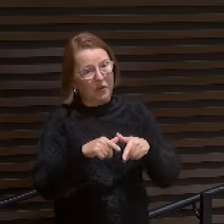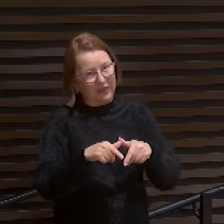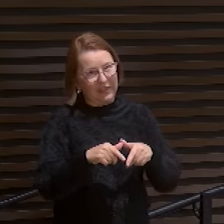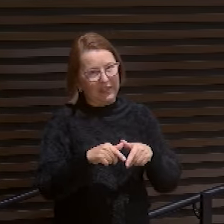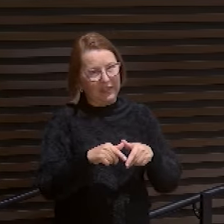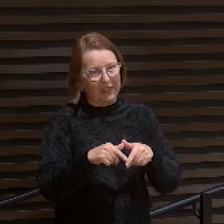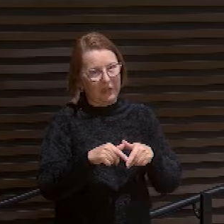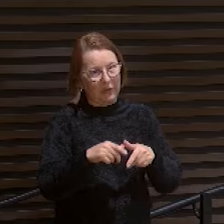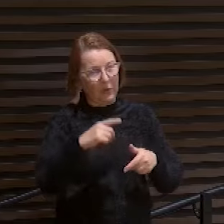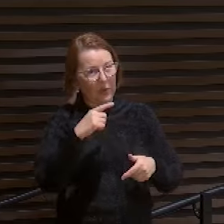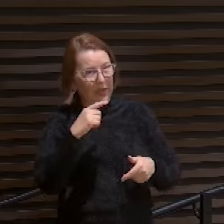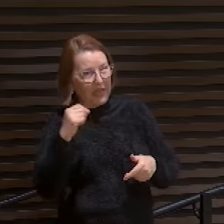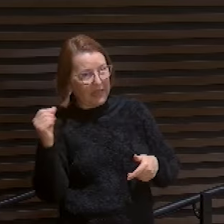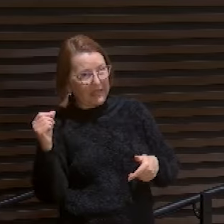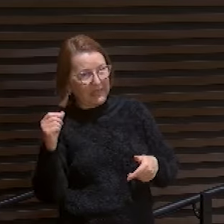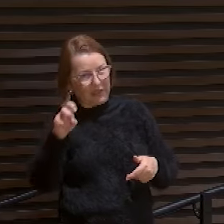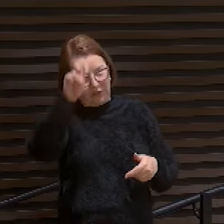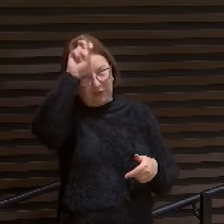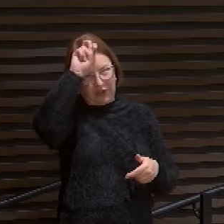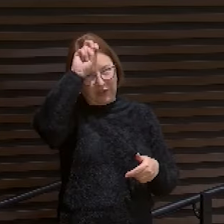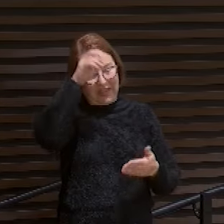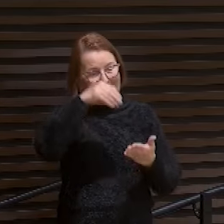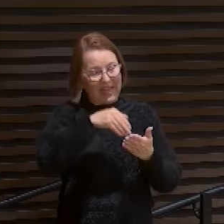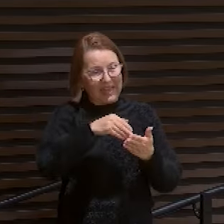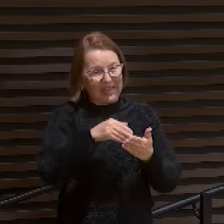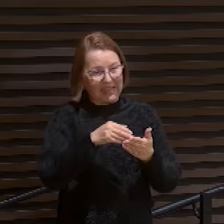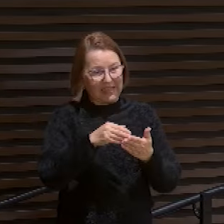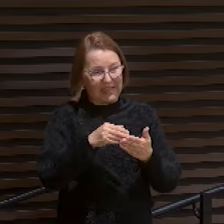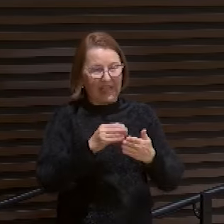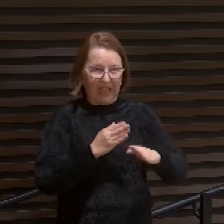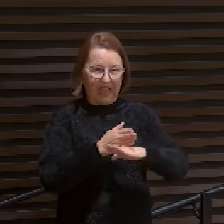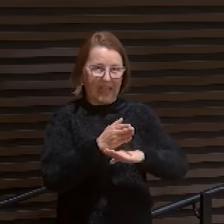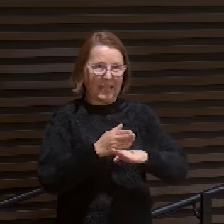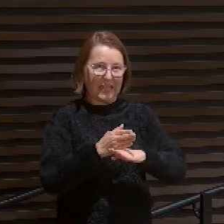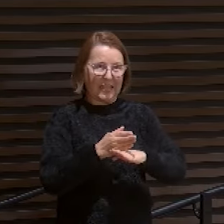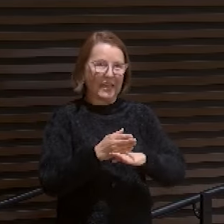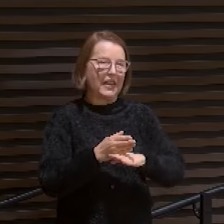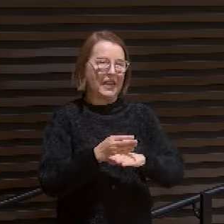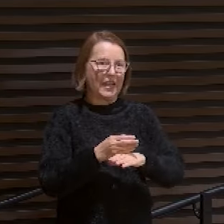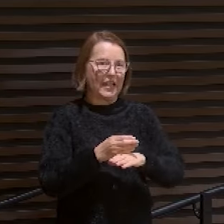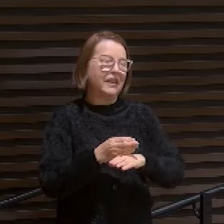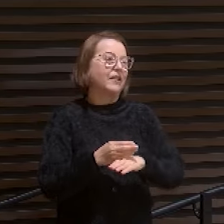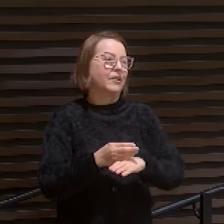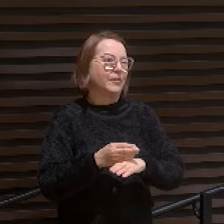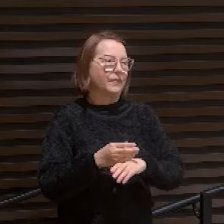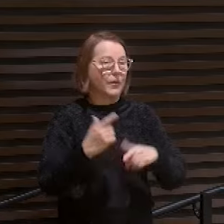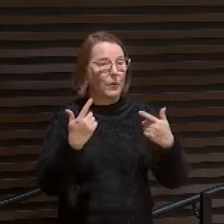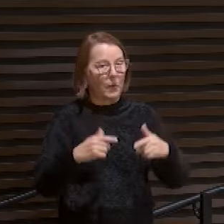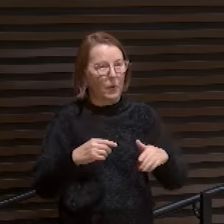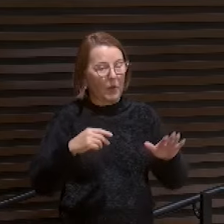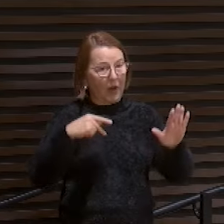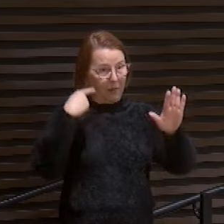desde Gósen até entrar na Terra Prometida, em Gilgal,